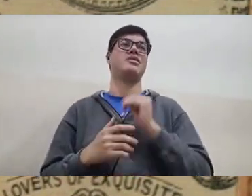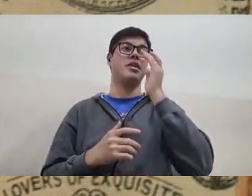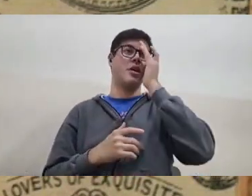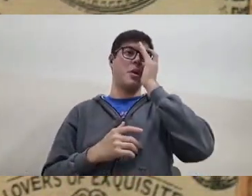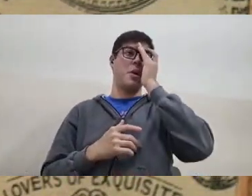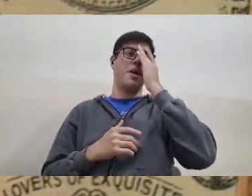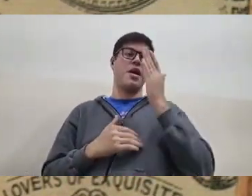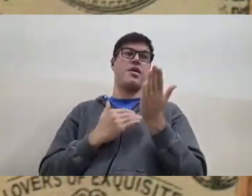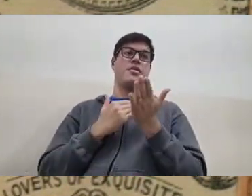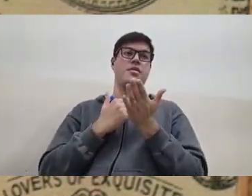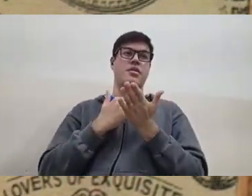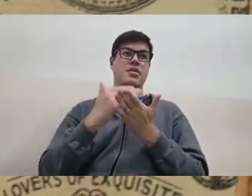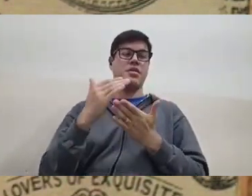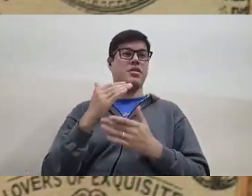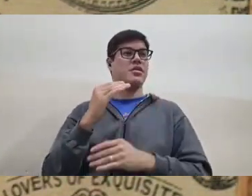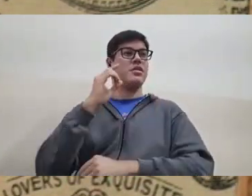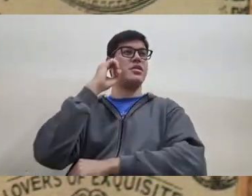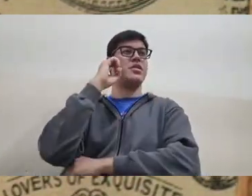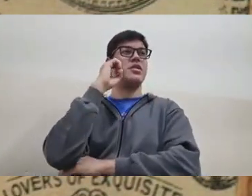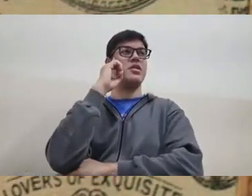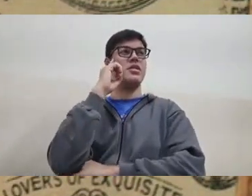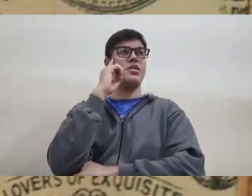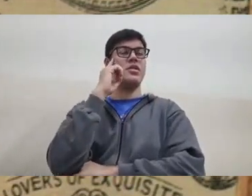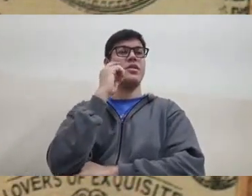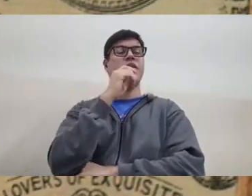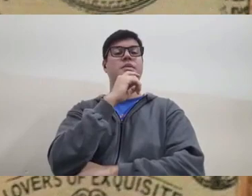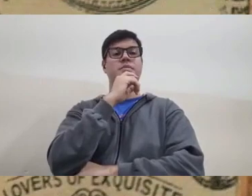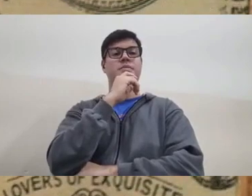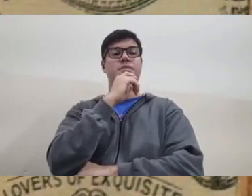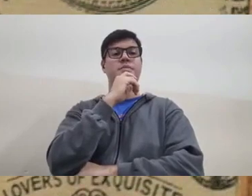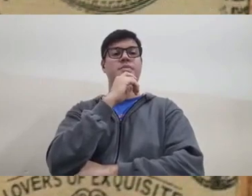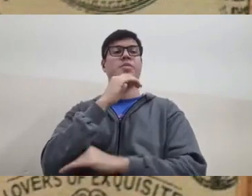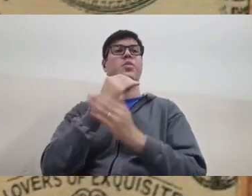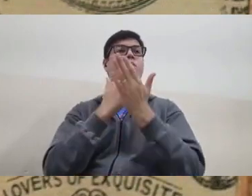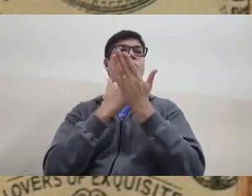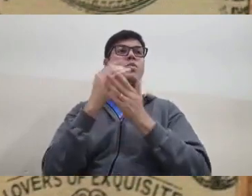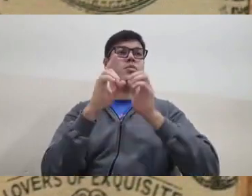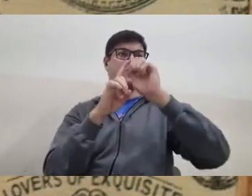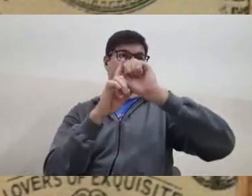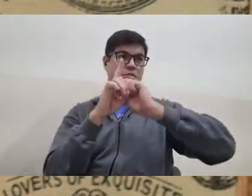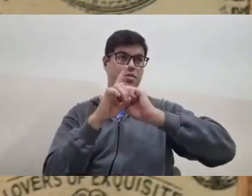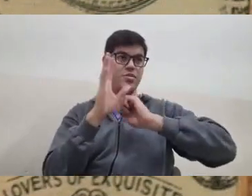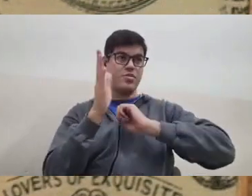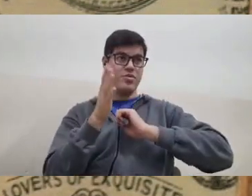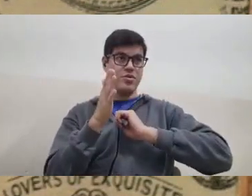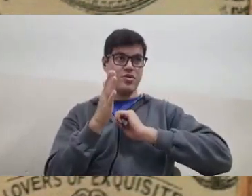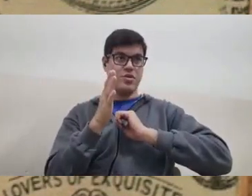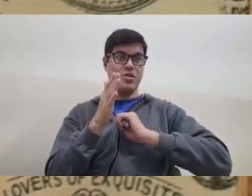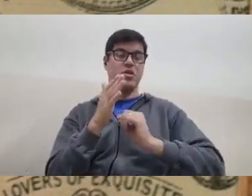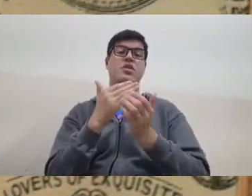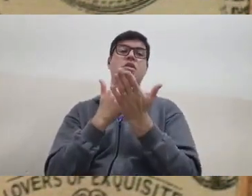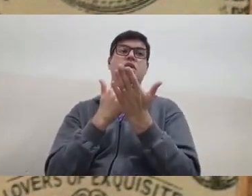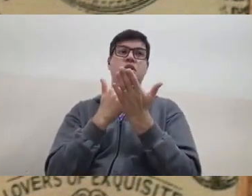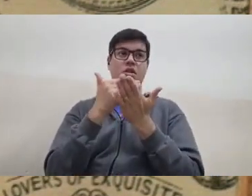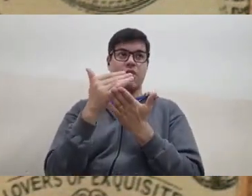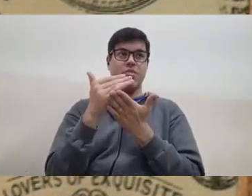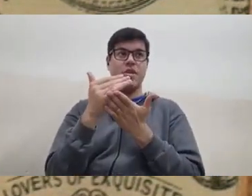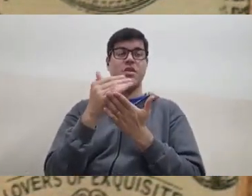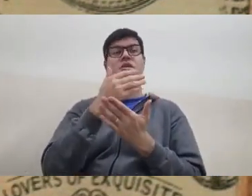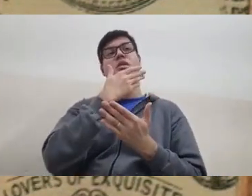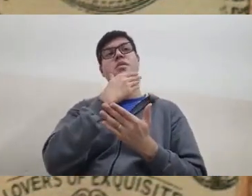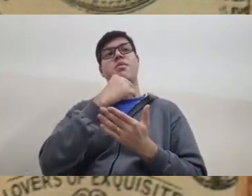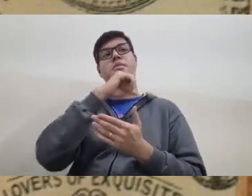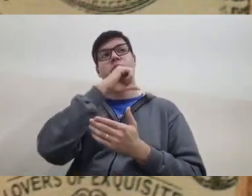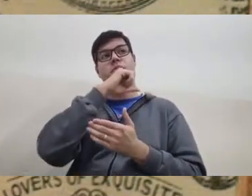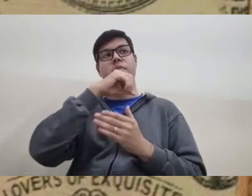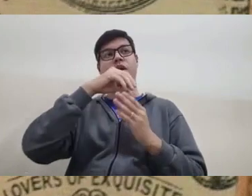que a partir de depois do prêmio aí vamos falar assim comecei já já começa a dar cupom